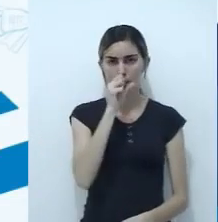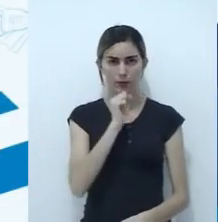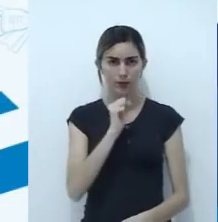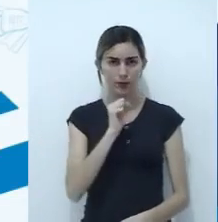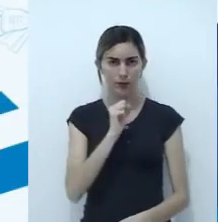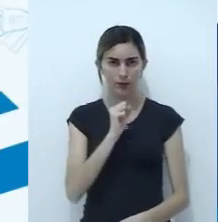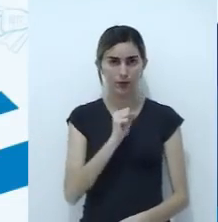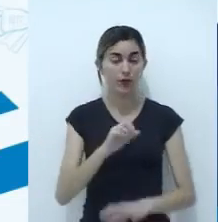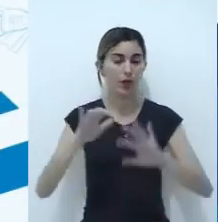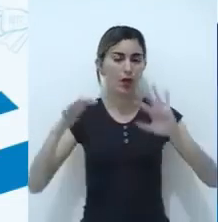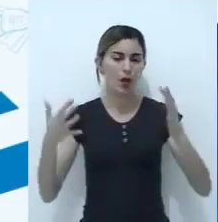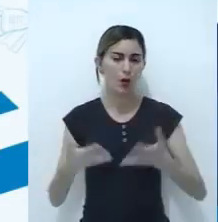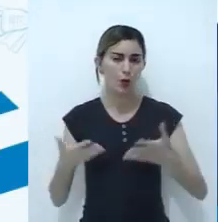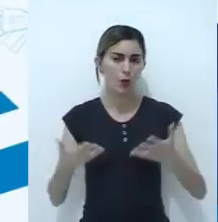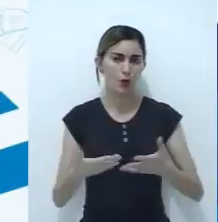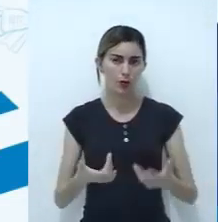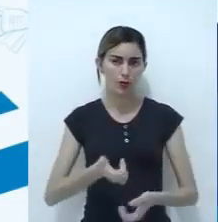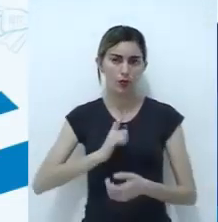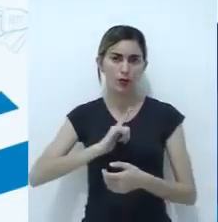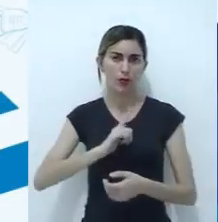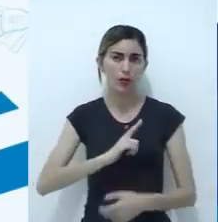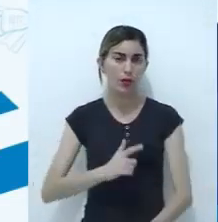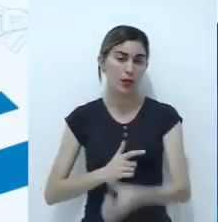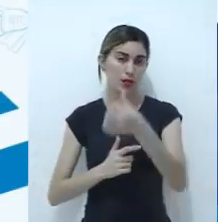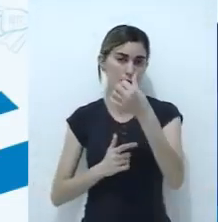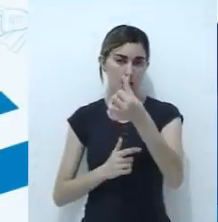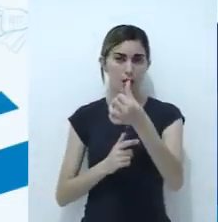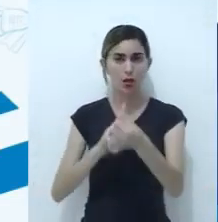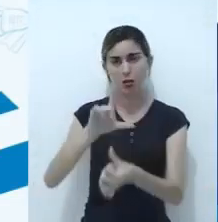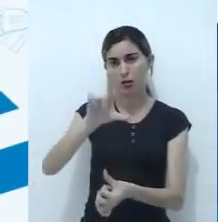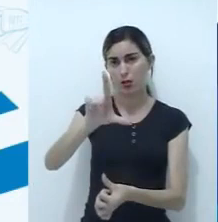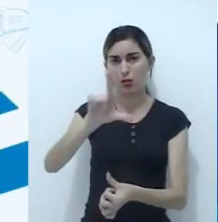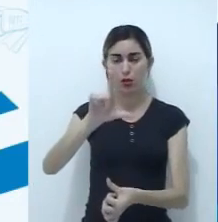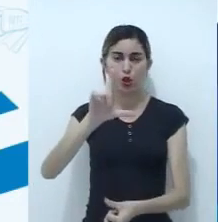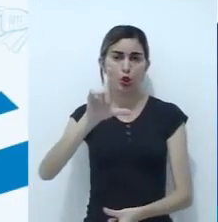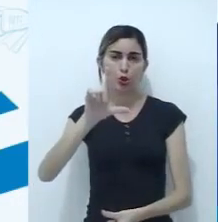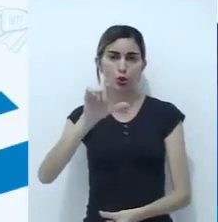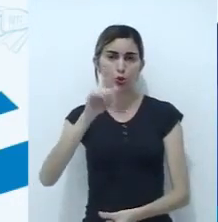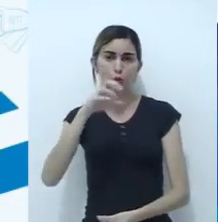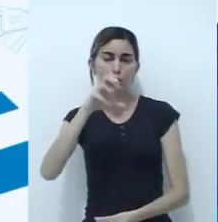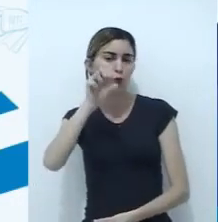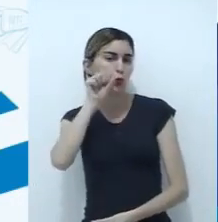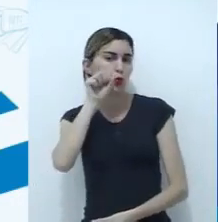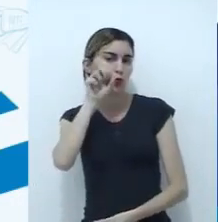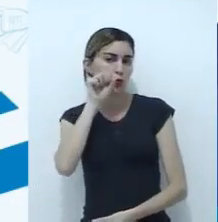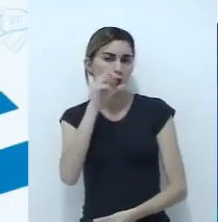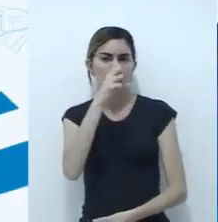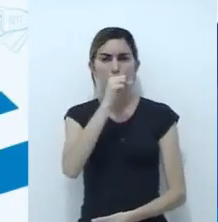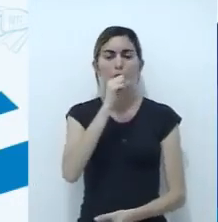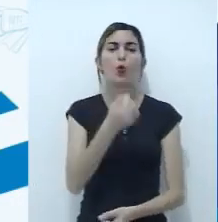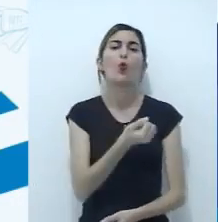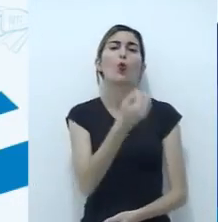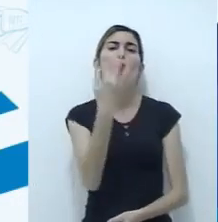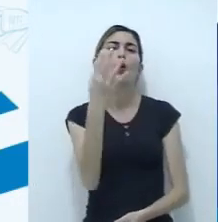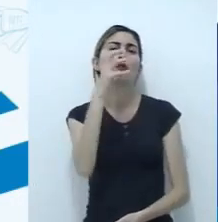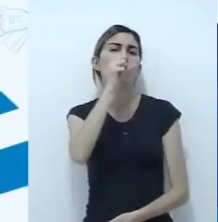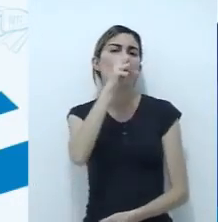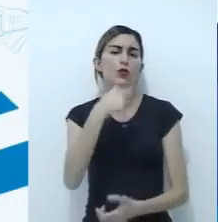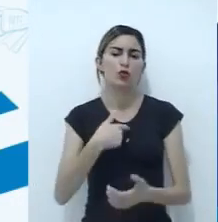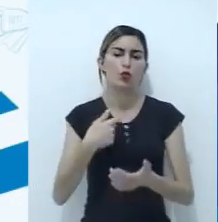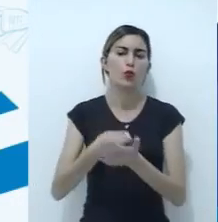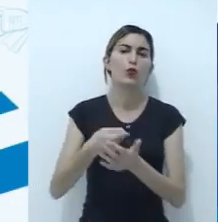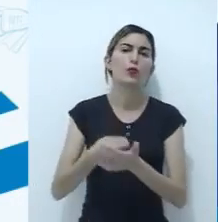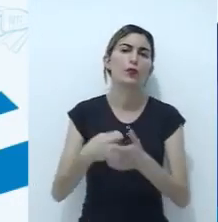laranjas e agora eu quero obter 6 litros de suco de laranja, quantas laranjas eu